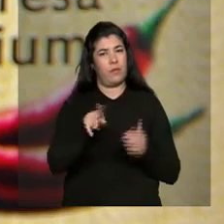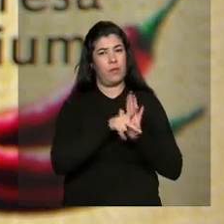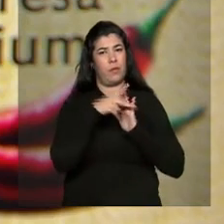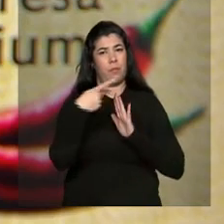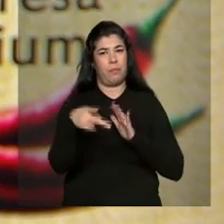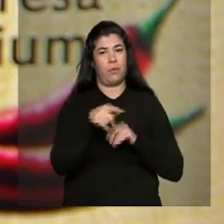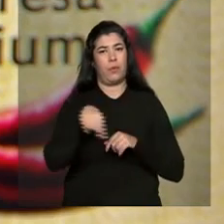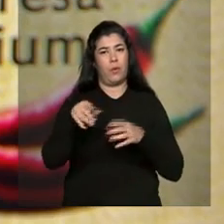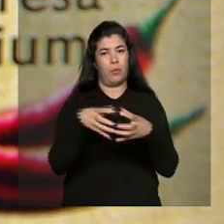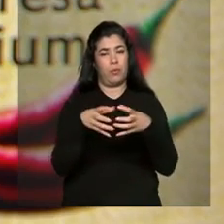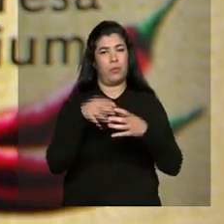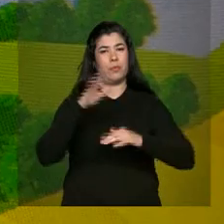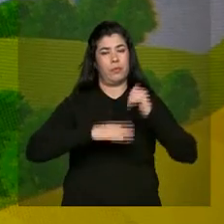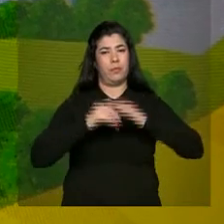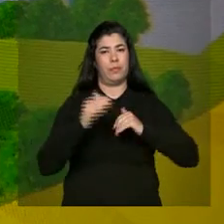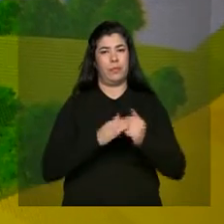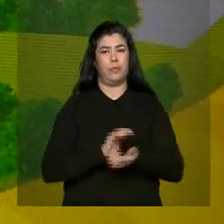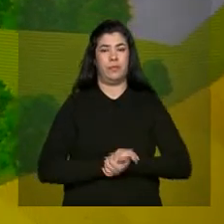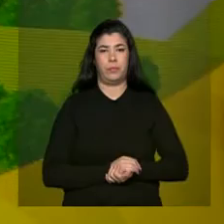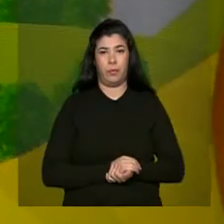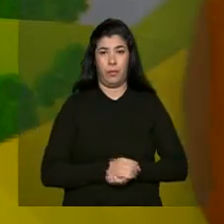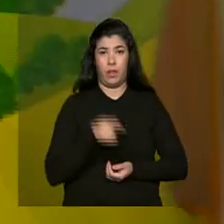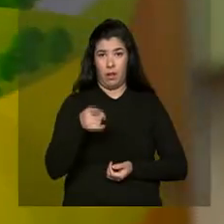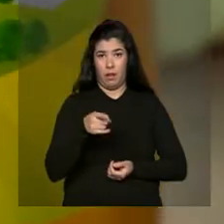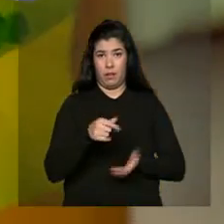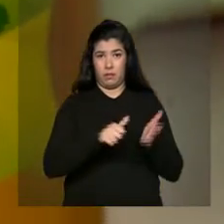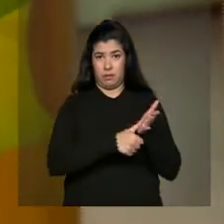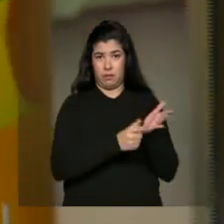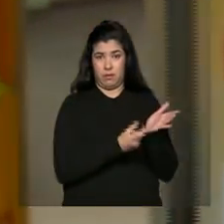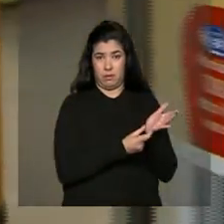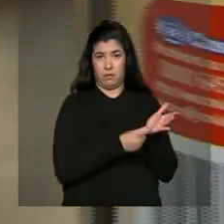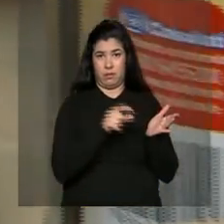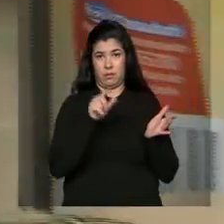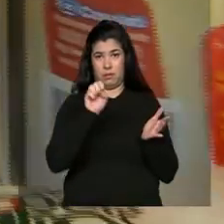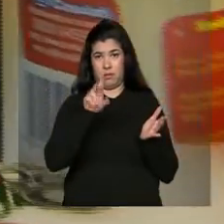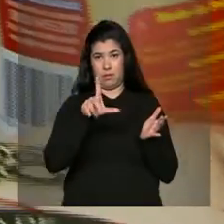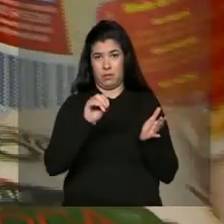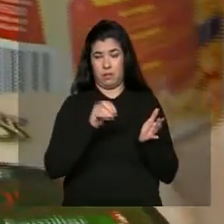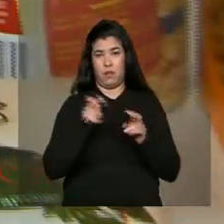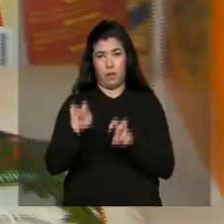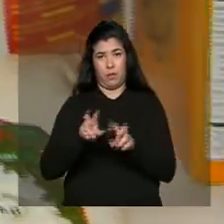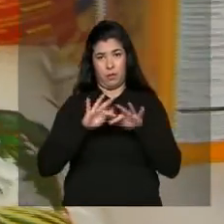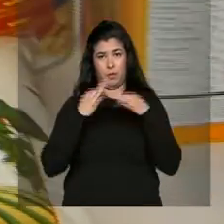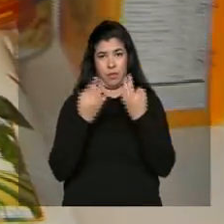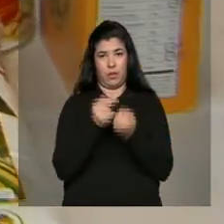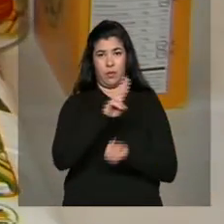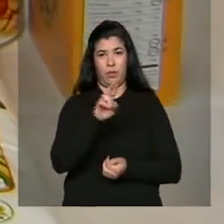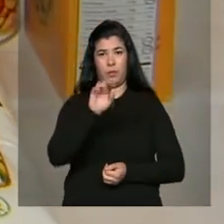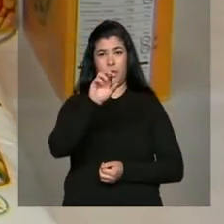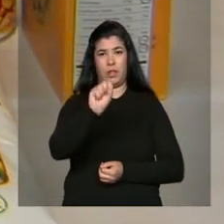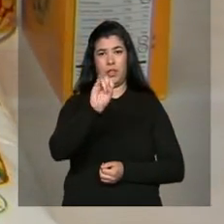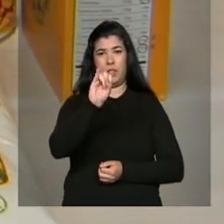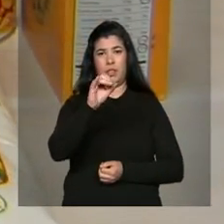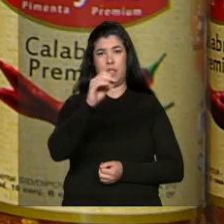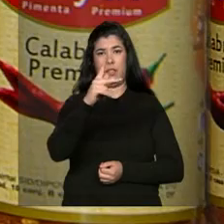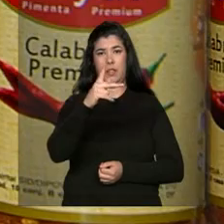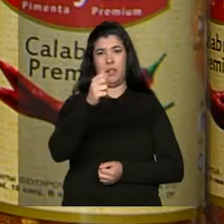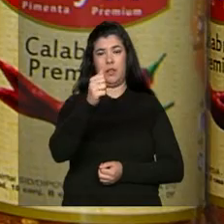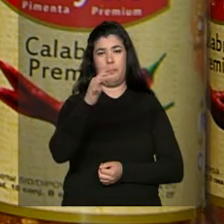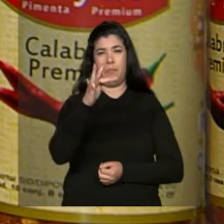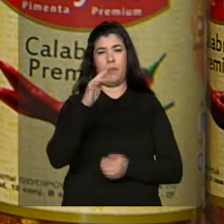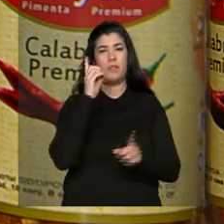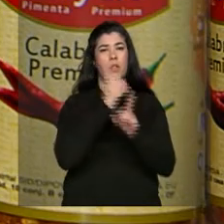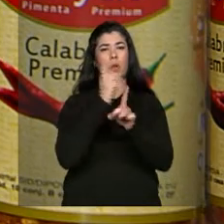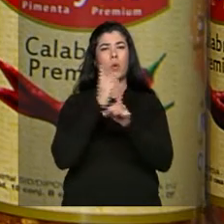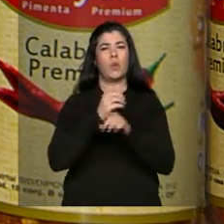produzidos por esses profissionais. O selo de identificação da agricultura familiar, o CIPAF, pode ser encontrado em